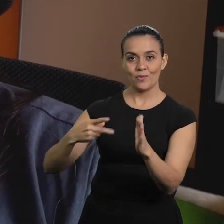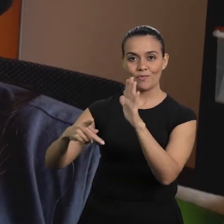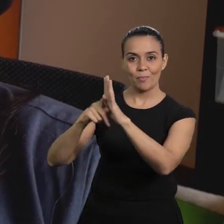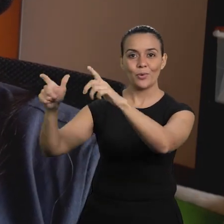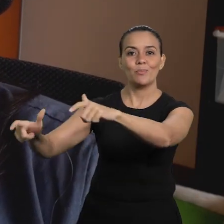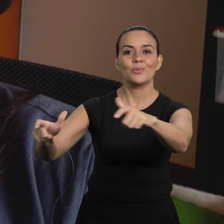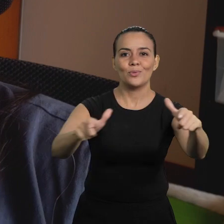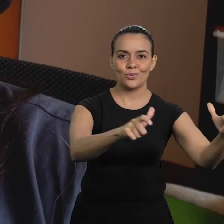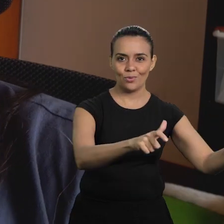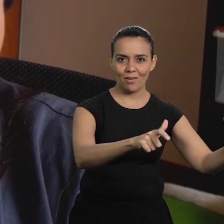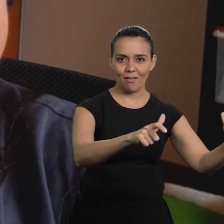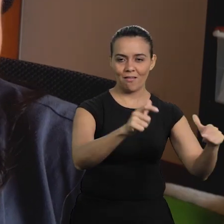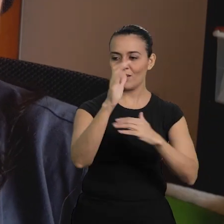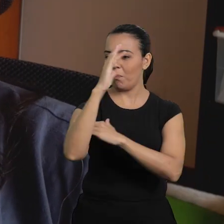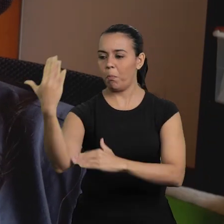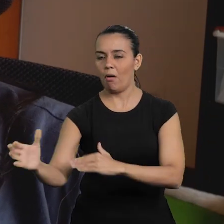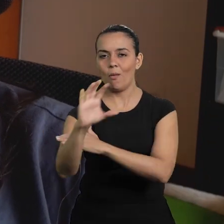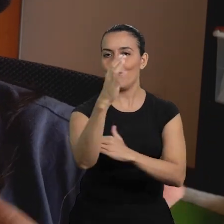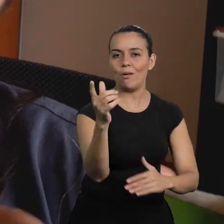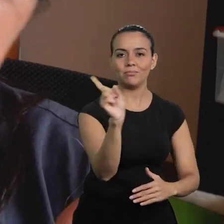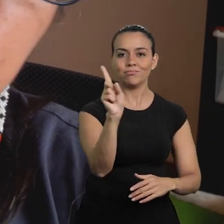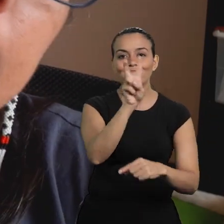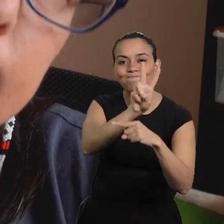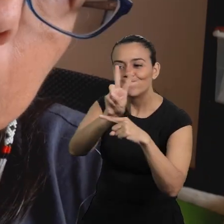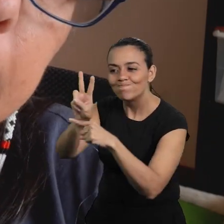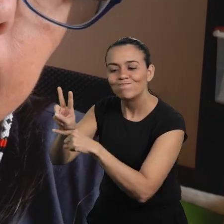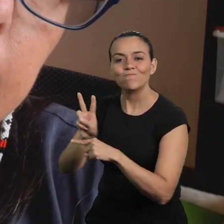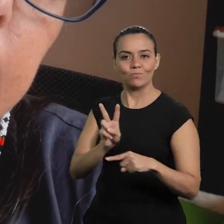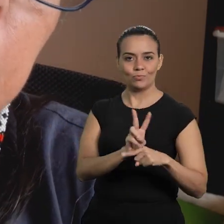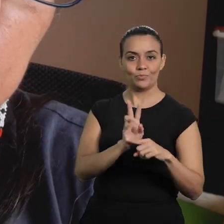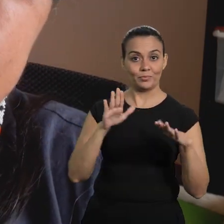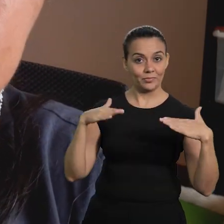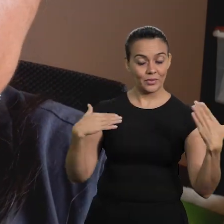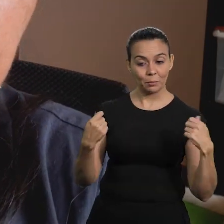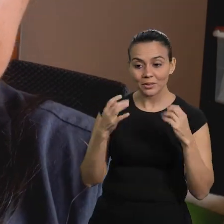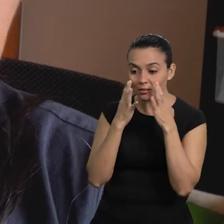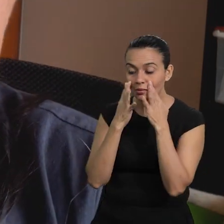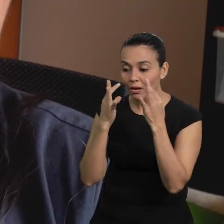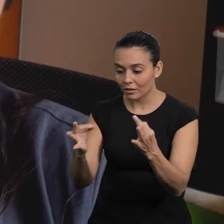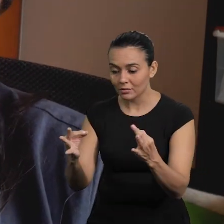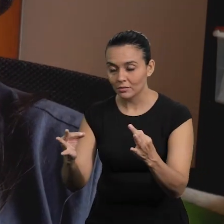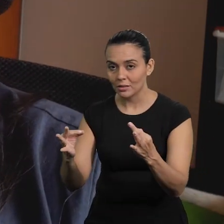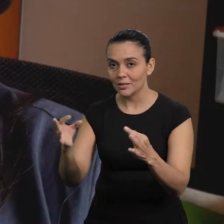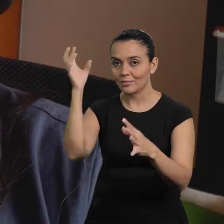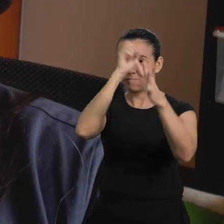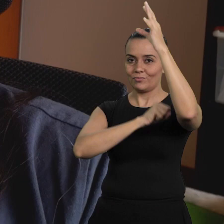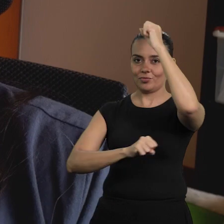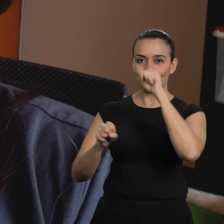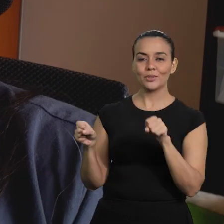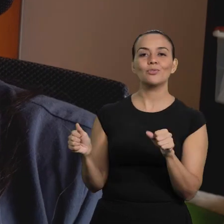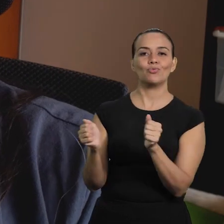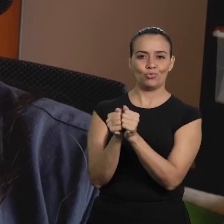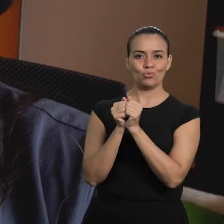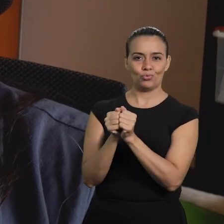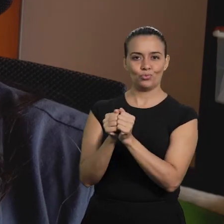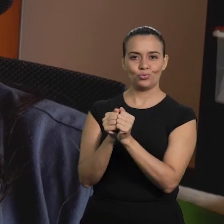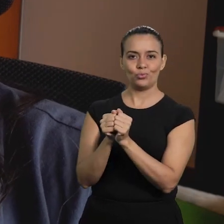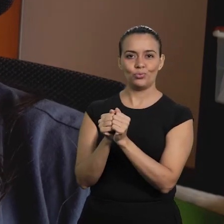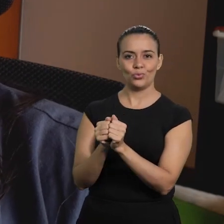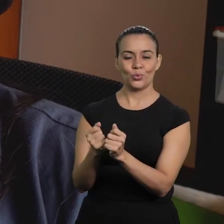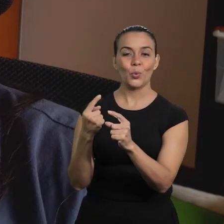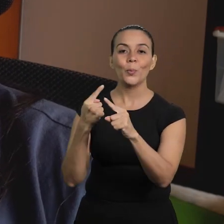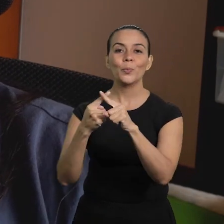floresta sem destruir. Então, nesse ponto, nós temos mais a aprender. Por isso, é importante uma perspectiva de construção com